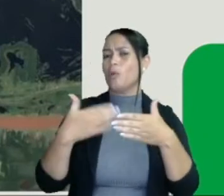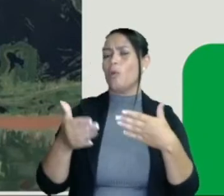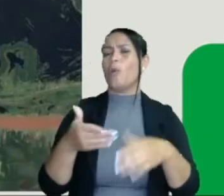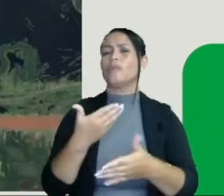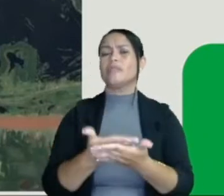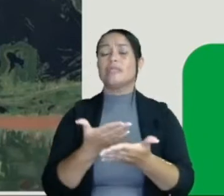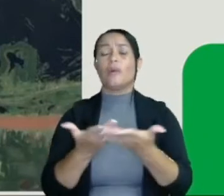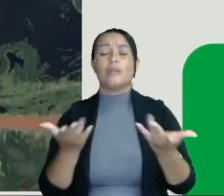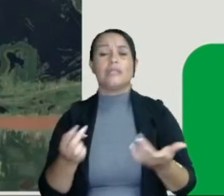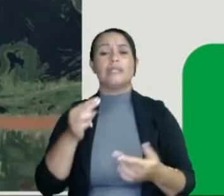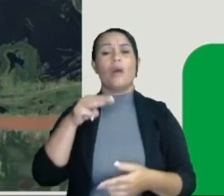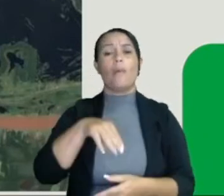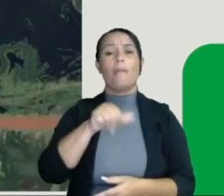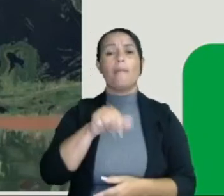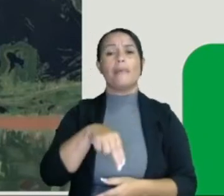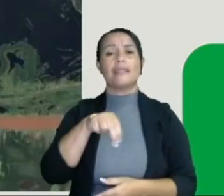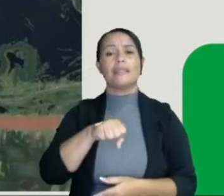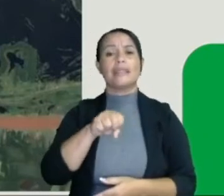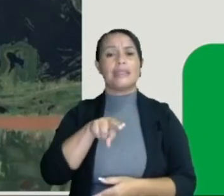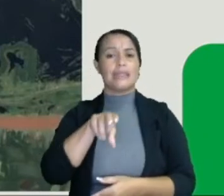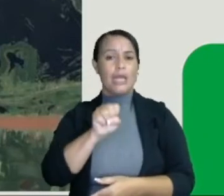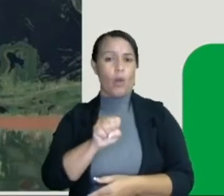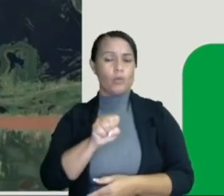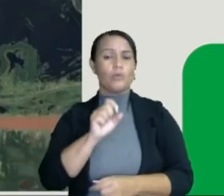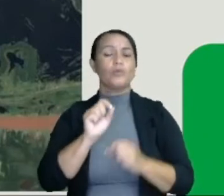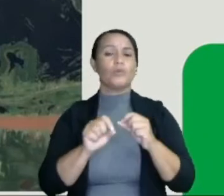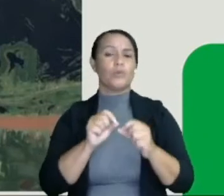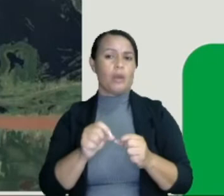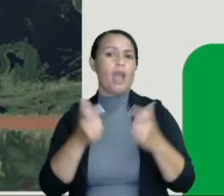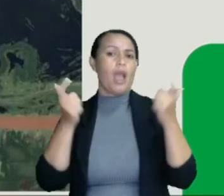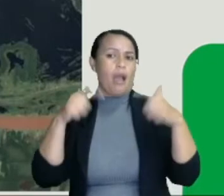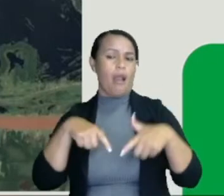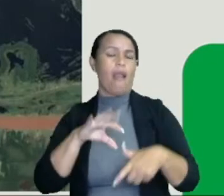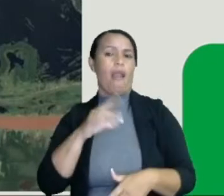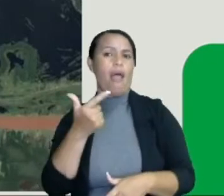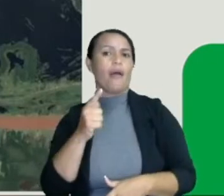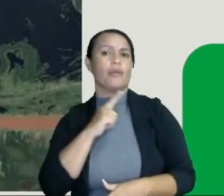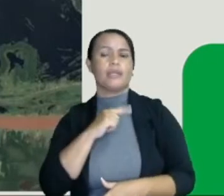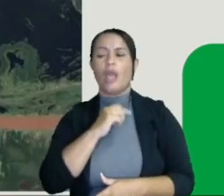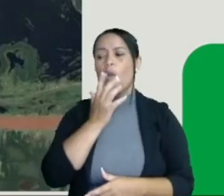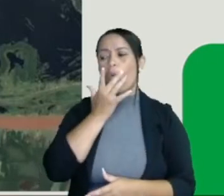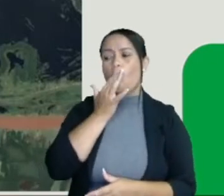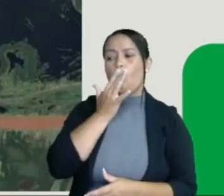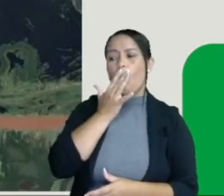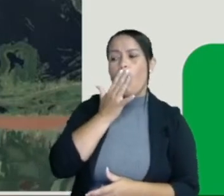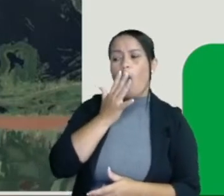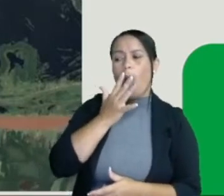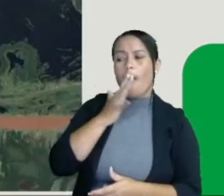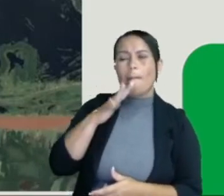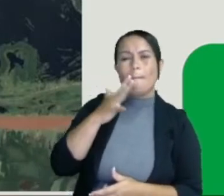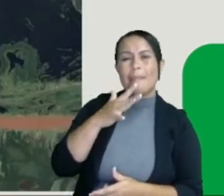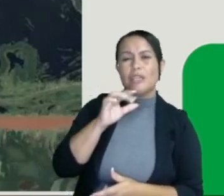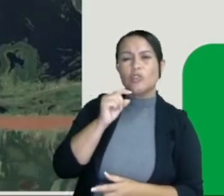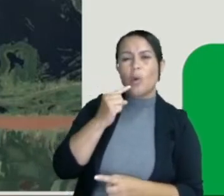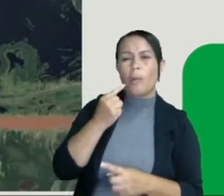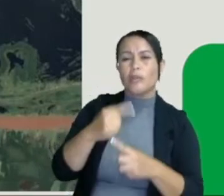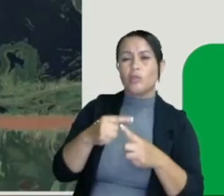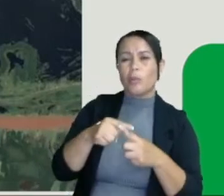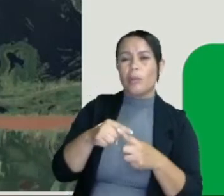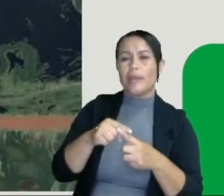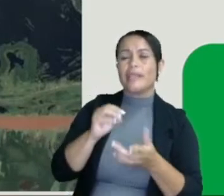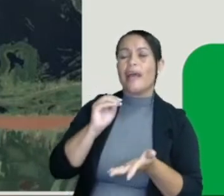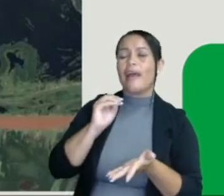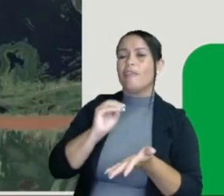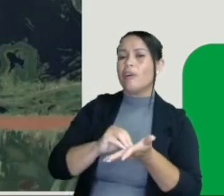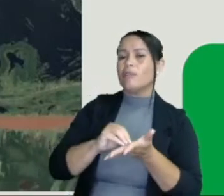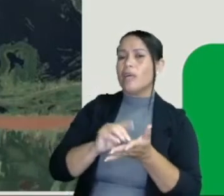Então, Manaus, perceba a área urbana, que ela está, logicamente, com uma coloração distinta das áreas que ainda não sofreram intenso processo de urbanização,